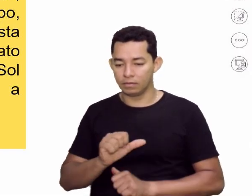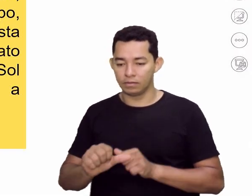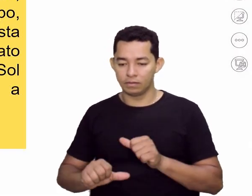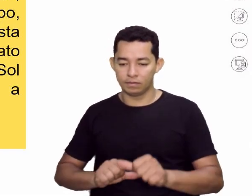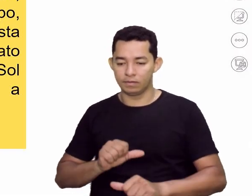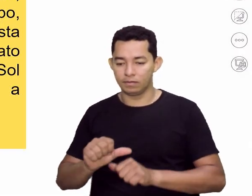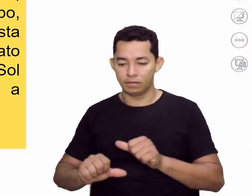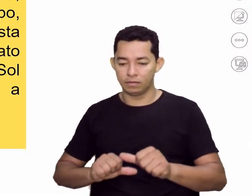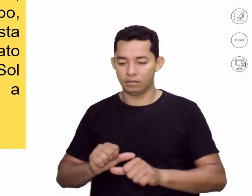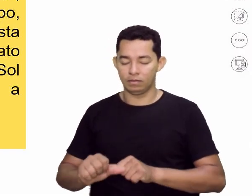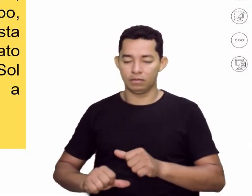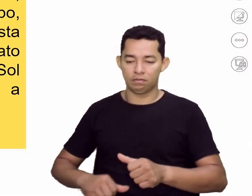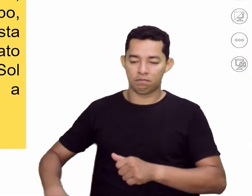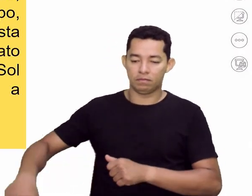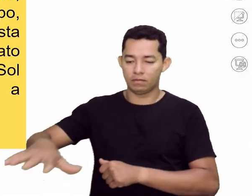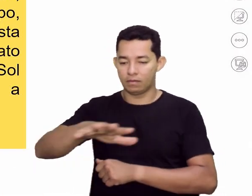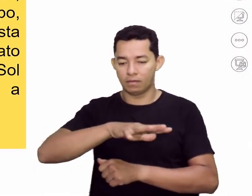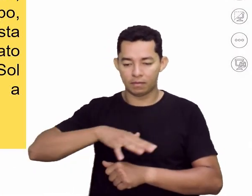da arte?